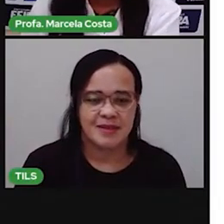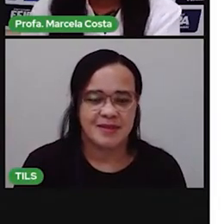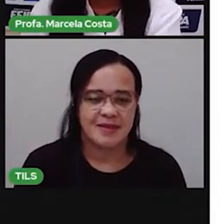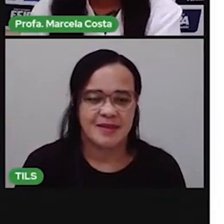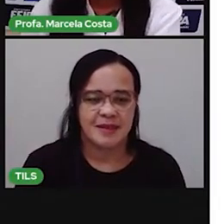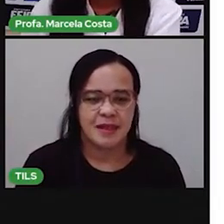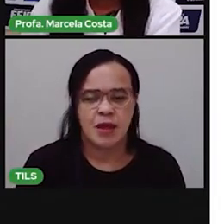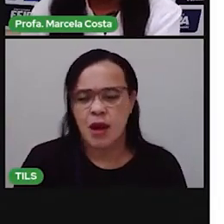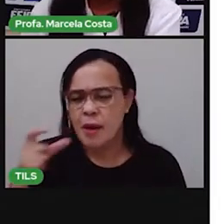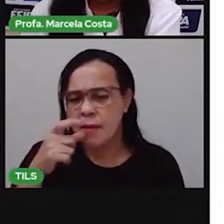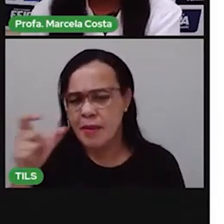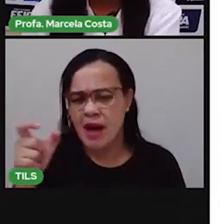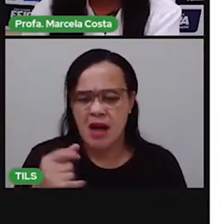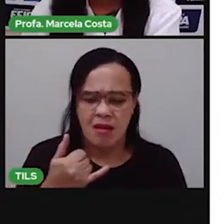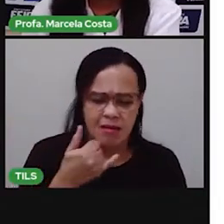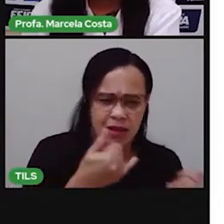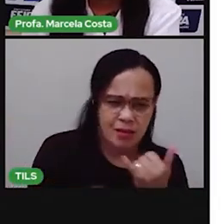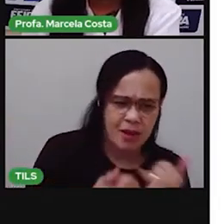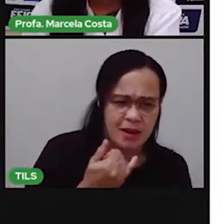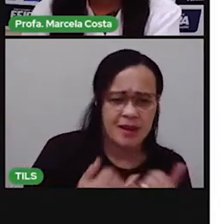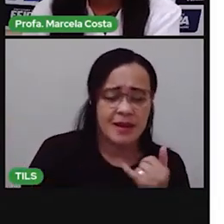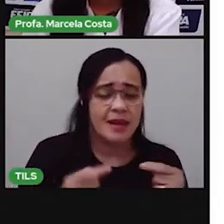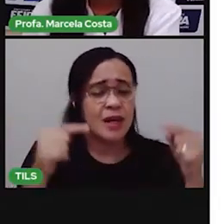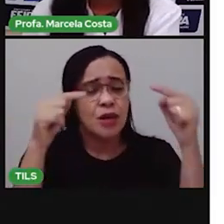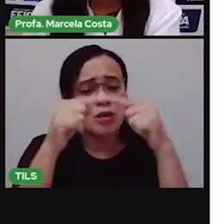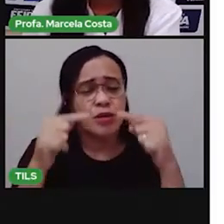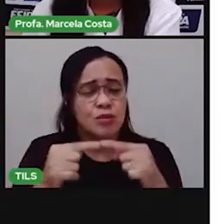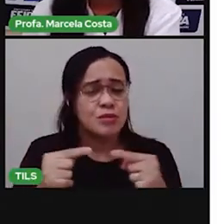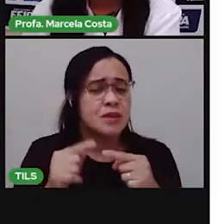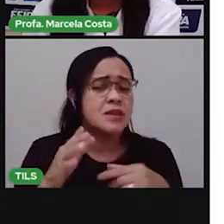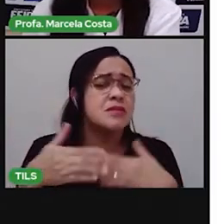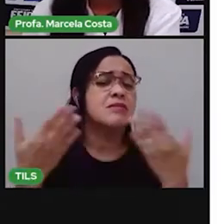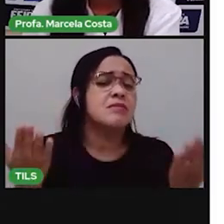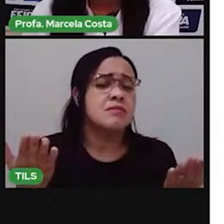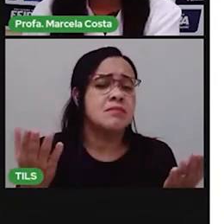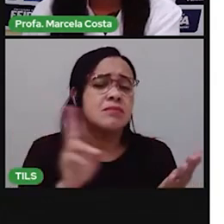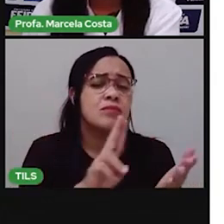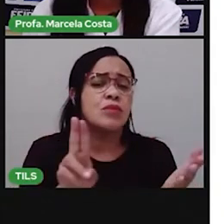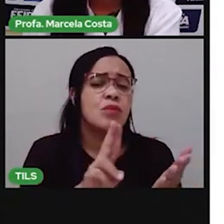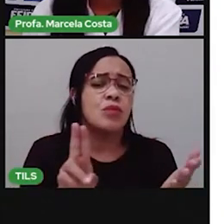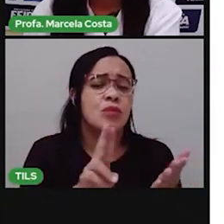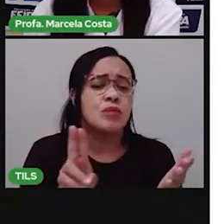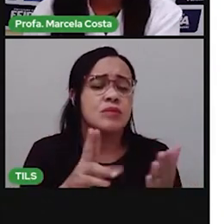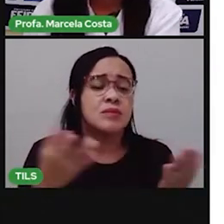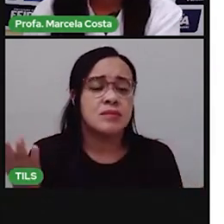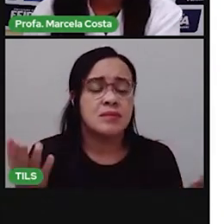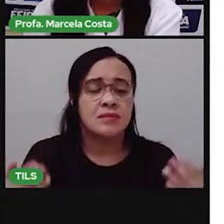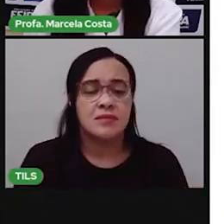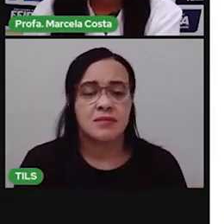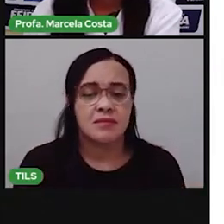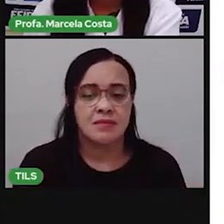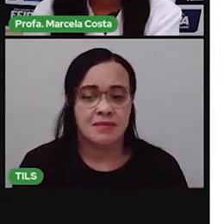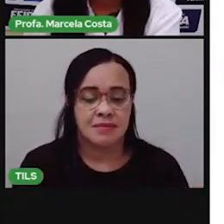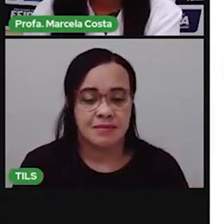Agora, uma palavra que rime com galinha, com esse nome, galinha.